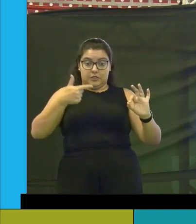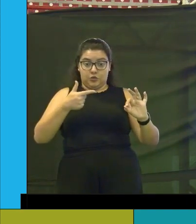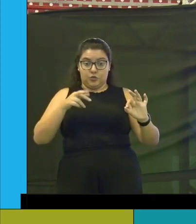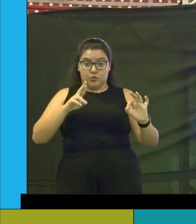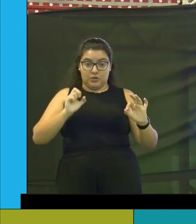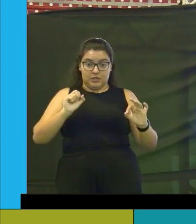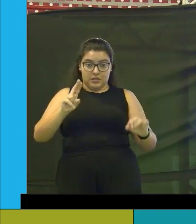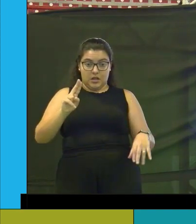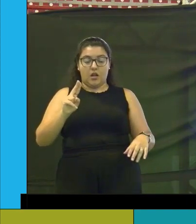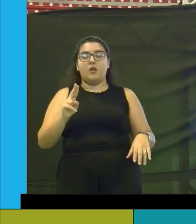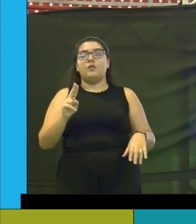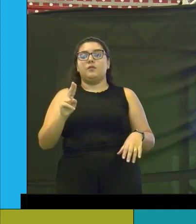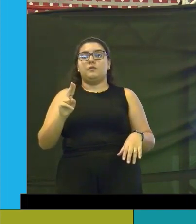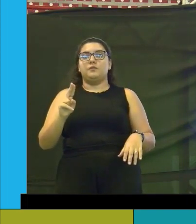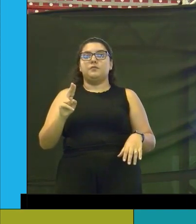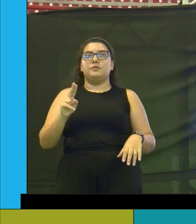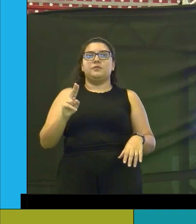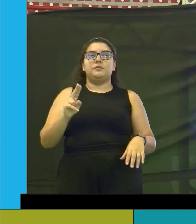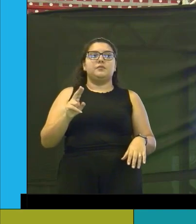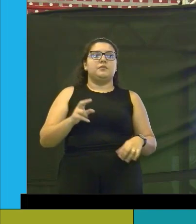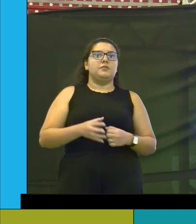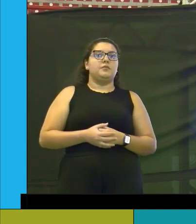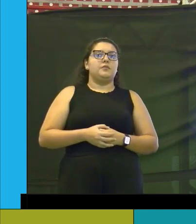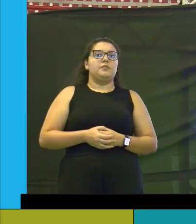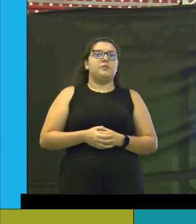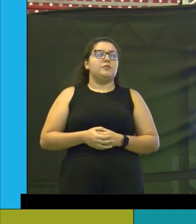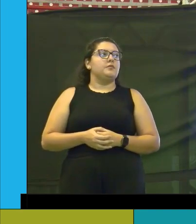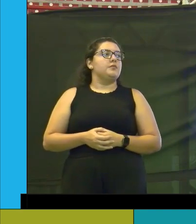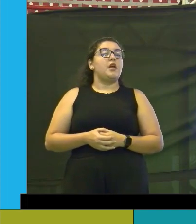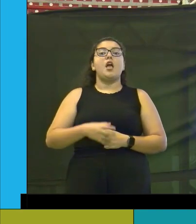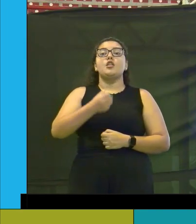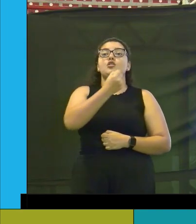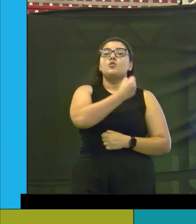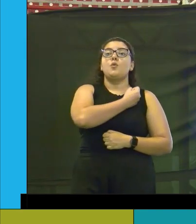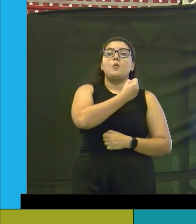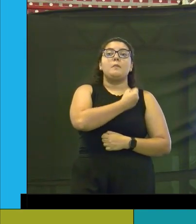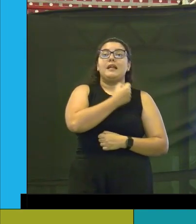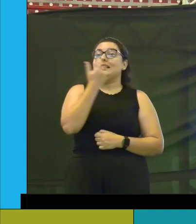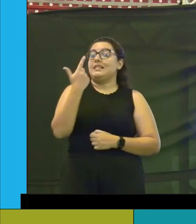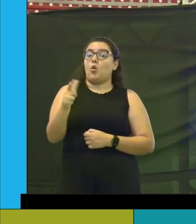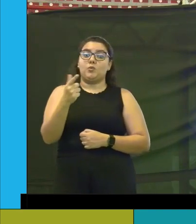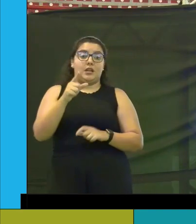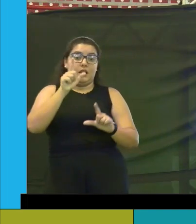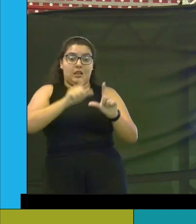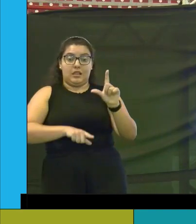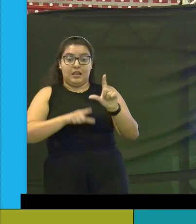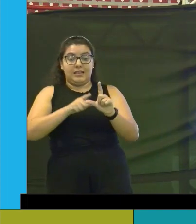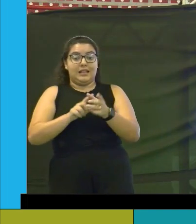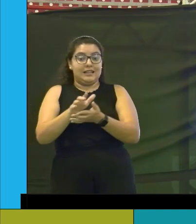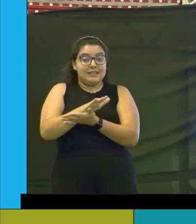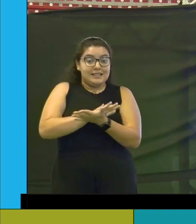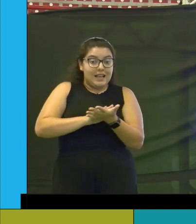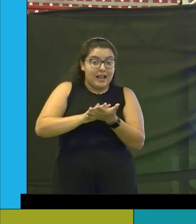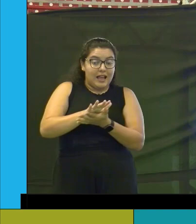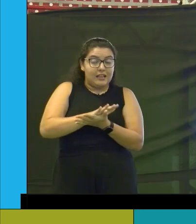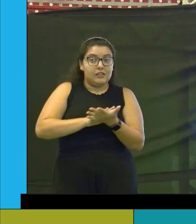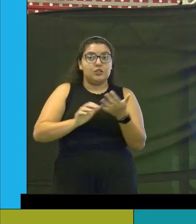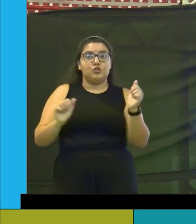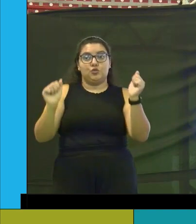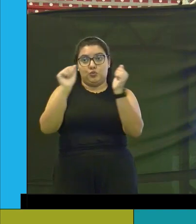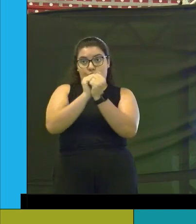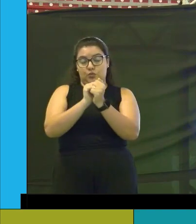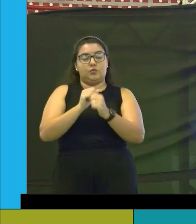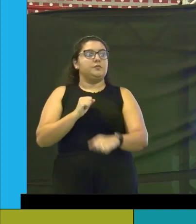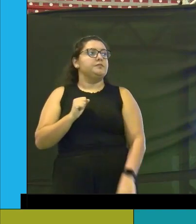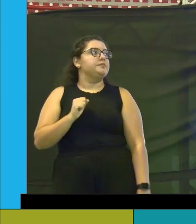grau. O termo independente, aquele número que não tem nenhuma letra junto a ele. Vamos